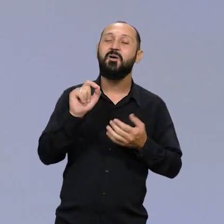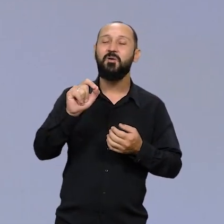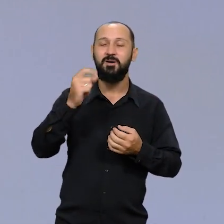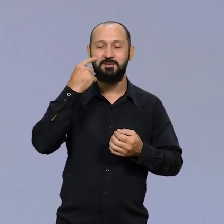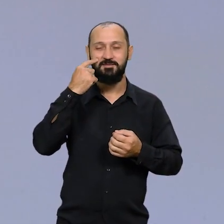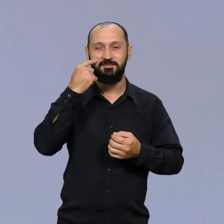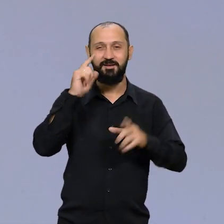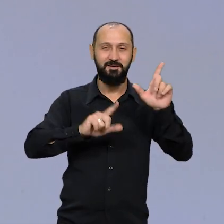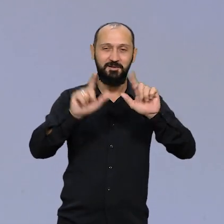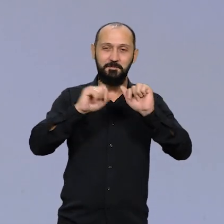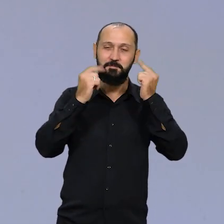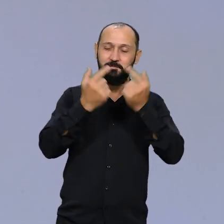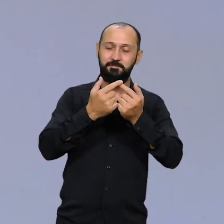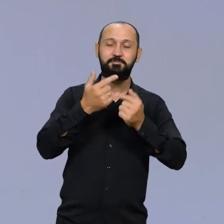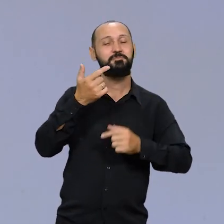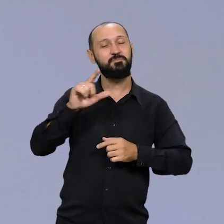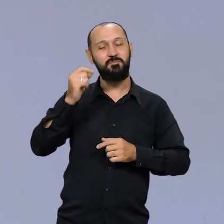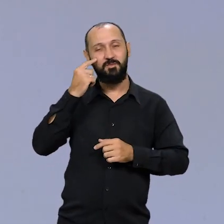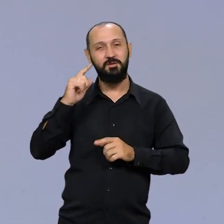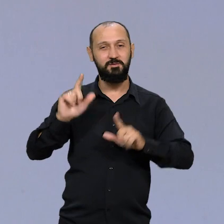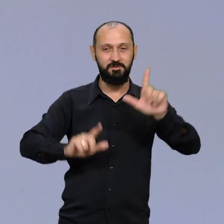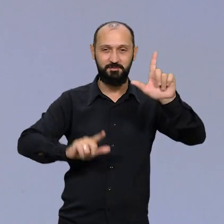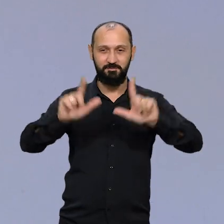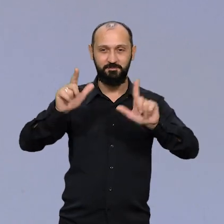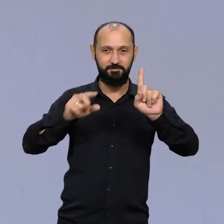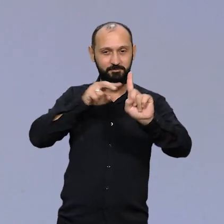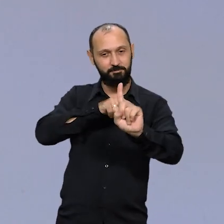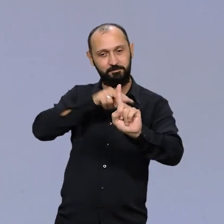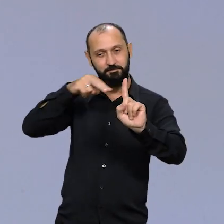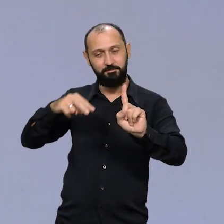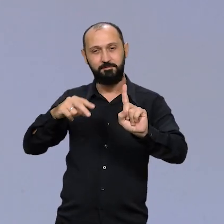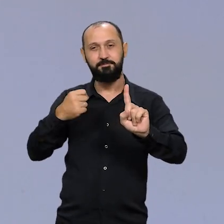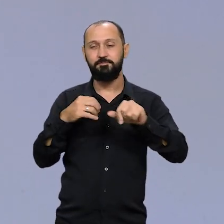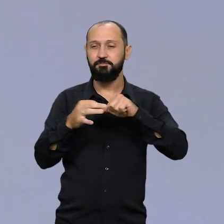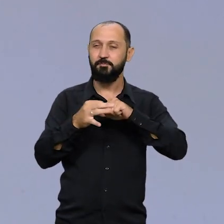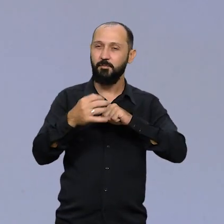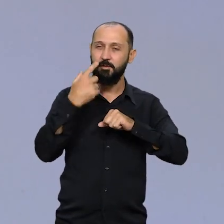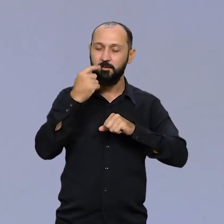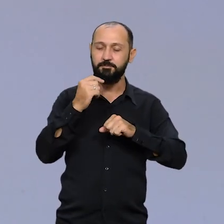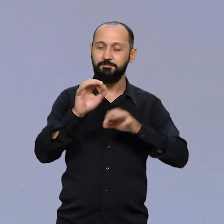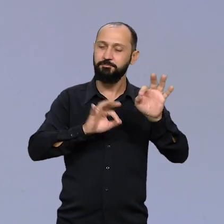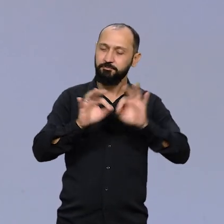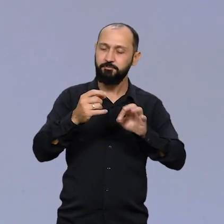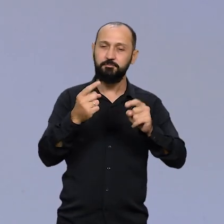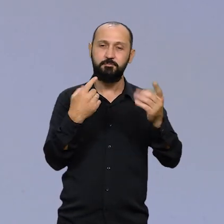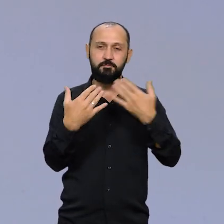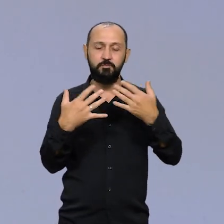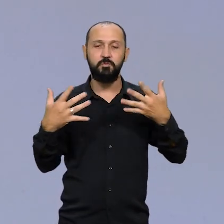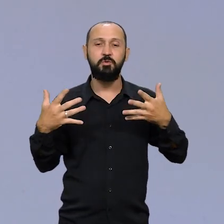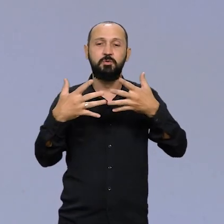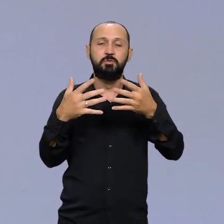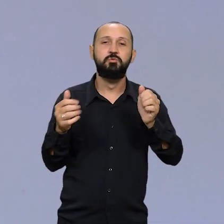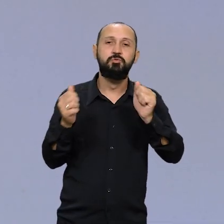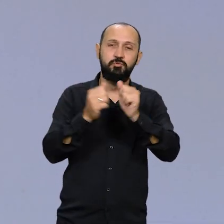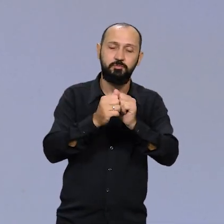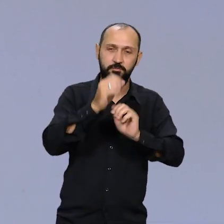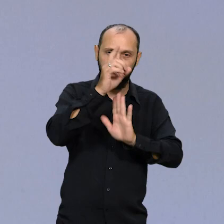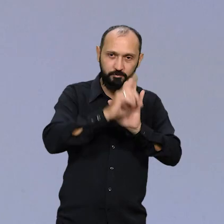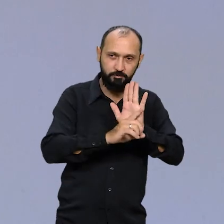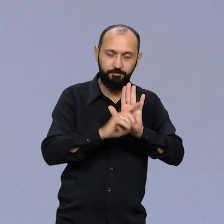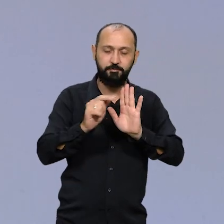Muito bem, começa a partir de agora aqui na TV Assembleia mais uma edição do Ponto de Vista, o nosso programa dedicado à discussão